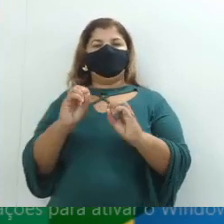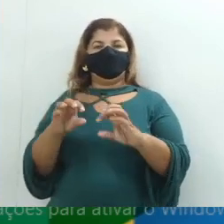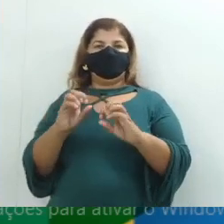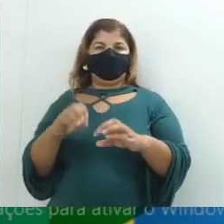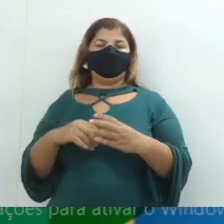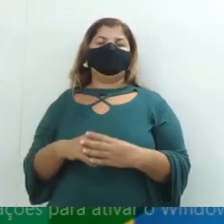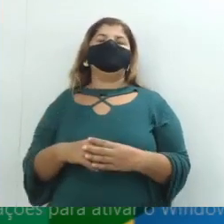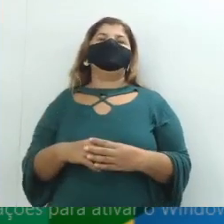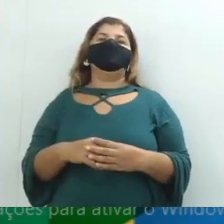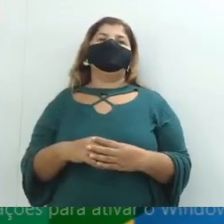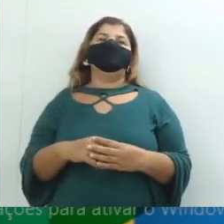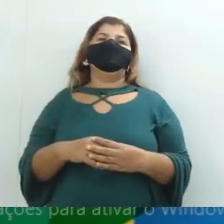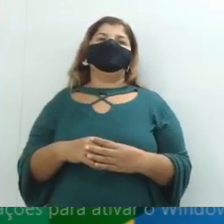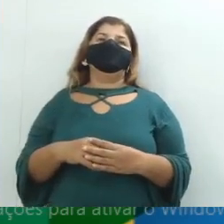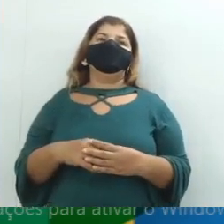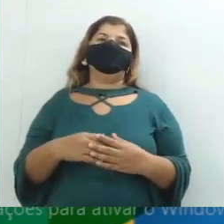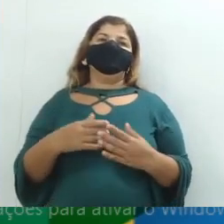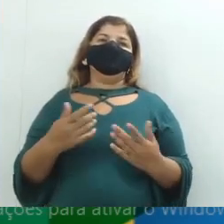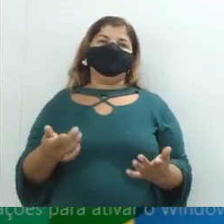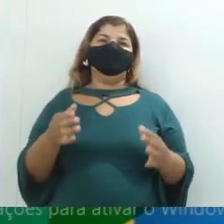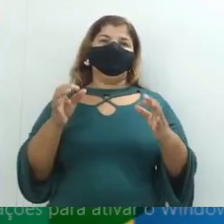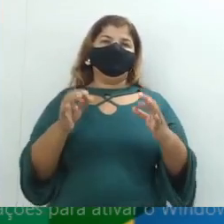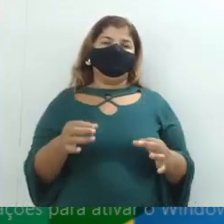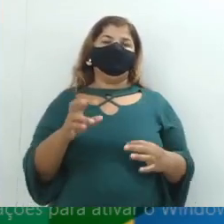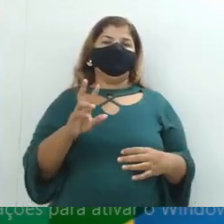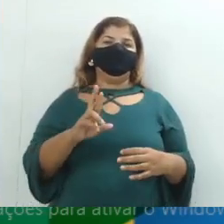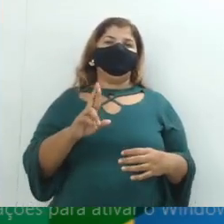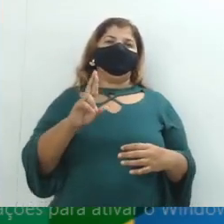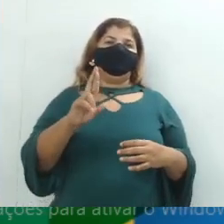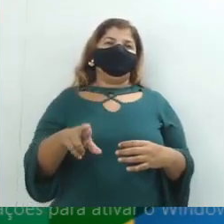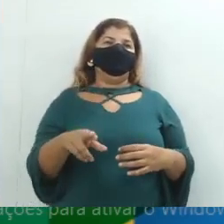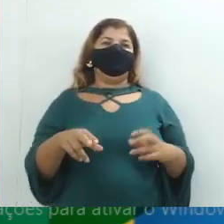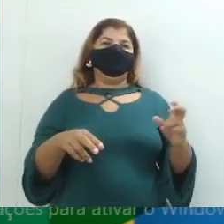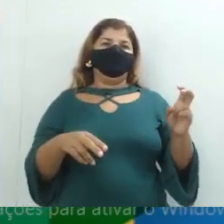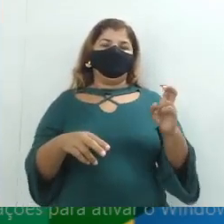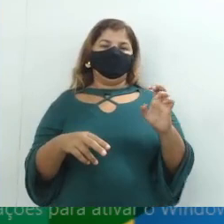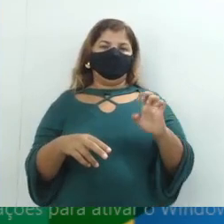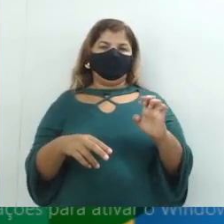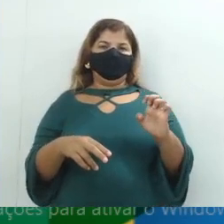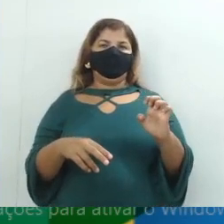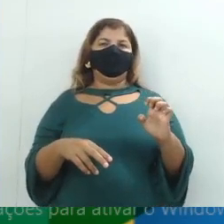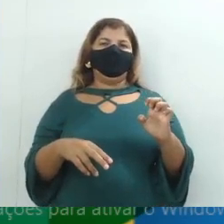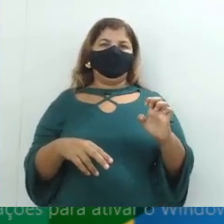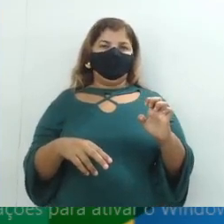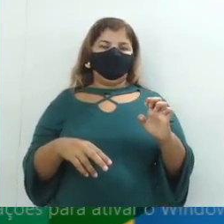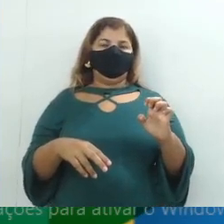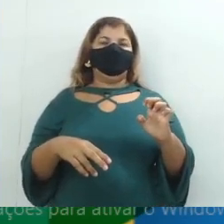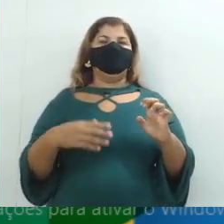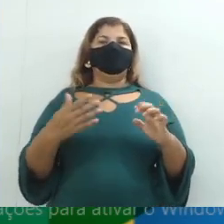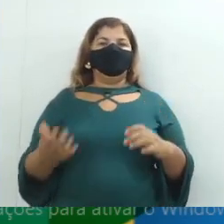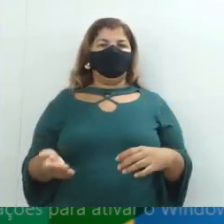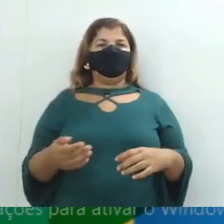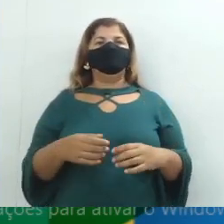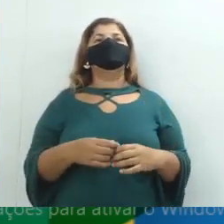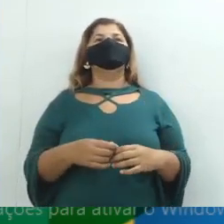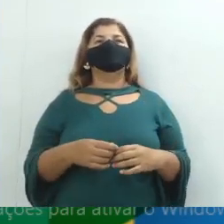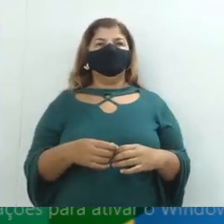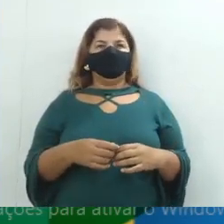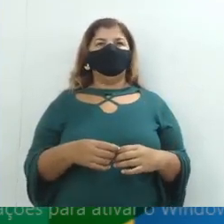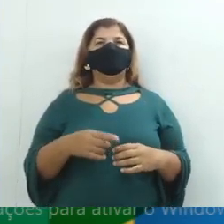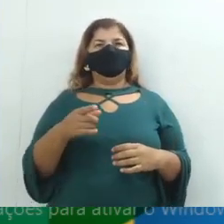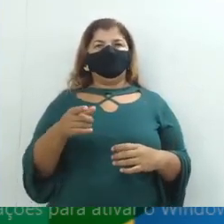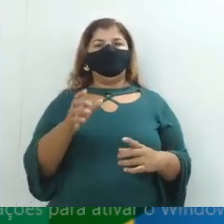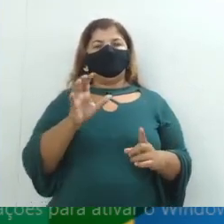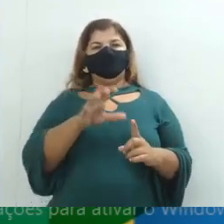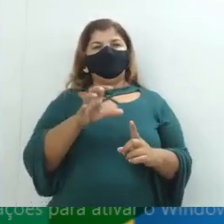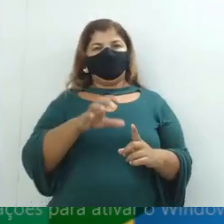resposta correta em 1, 2, 3, 4, 5. Então, o Concílio de Trento,